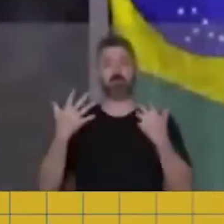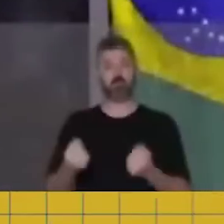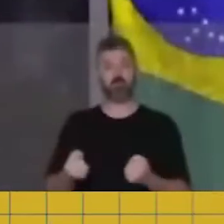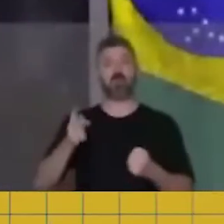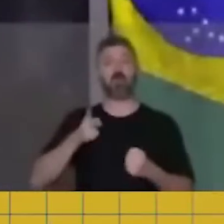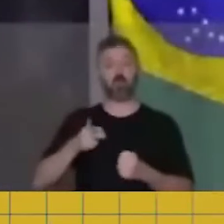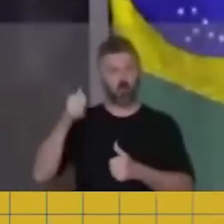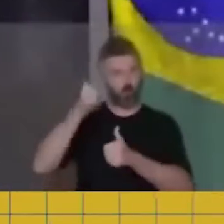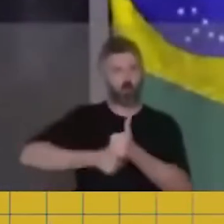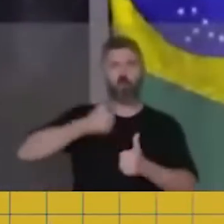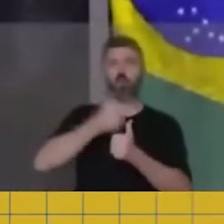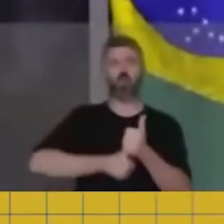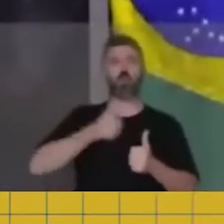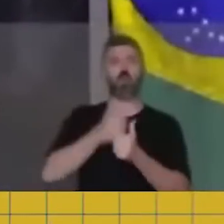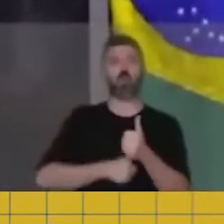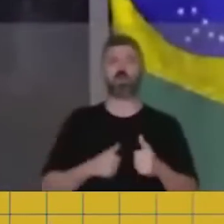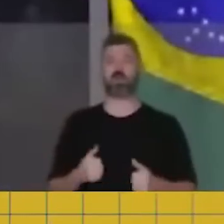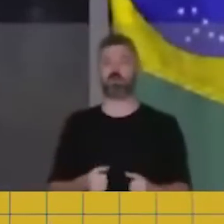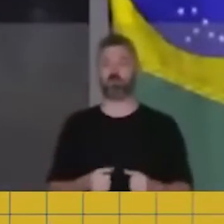vamos